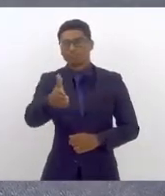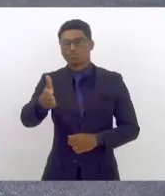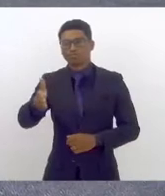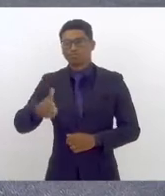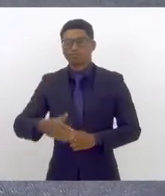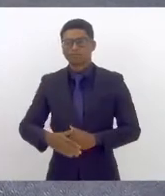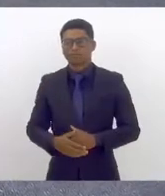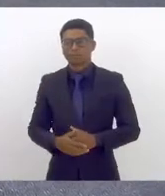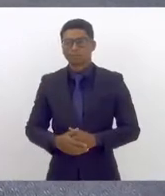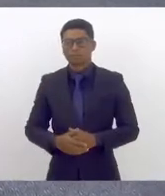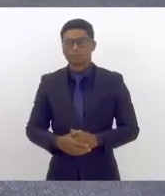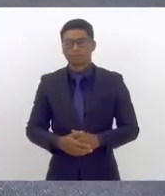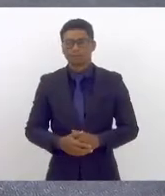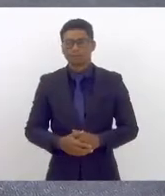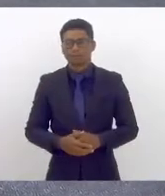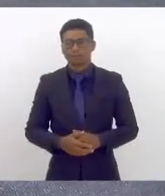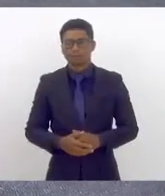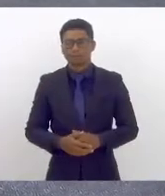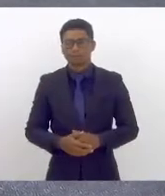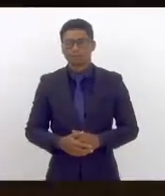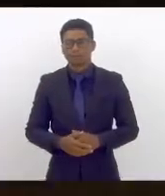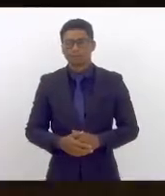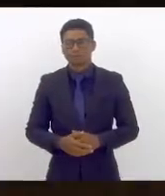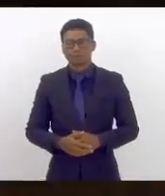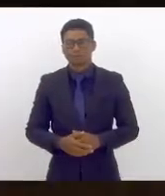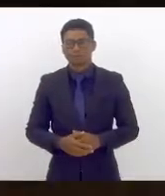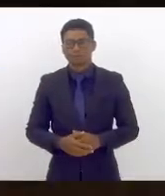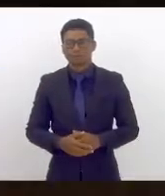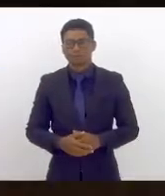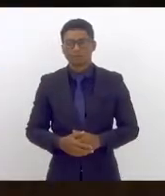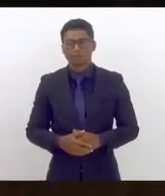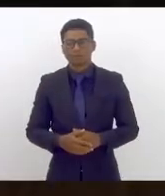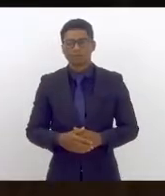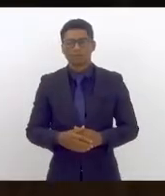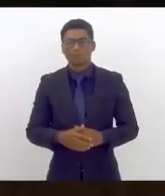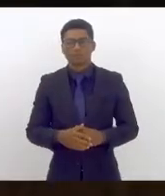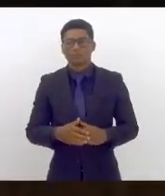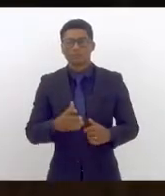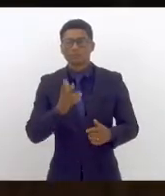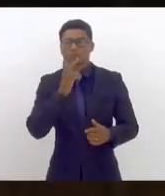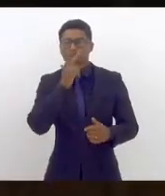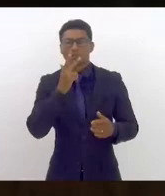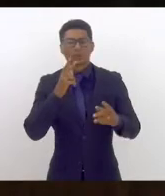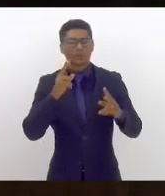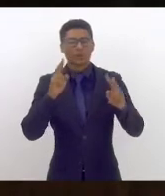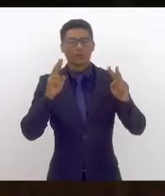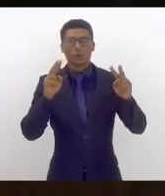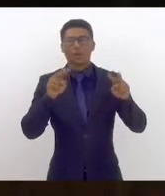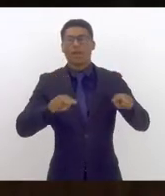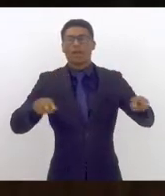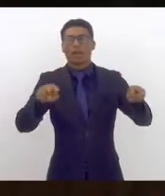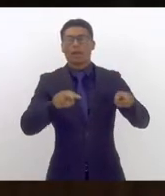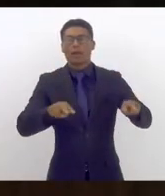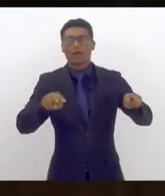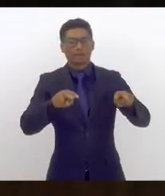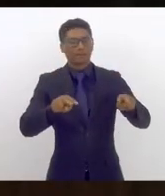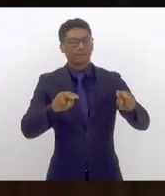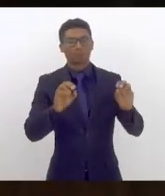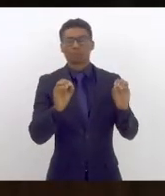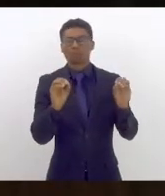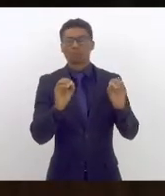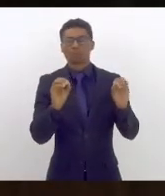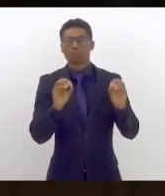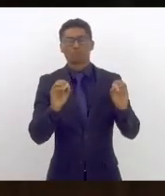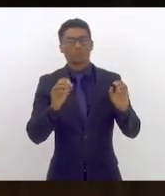tem não é o não é o tratamento não tem nem o olhar humano em cima delas